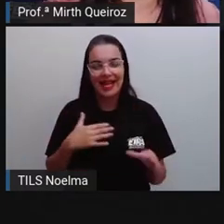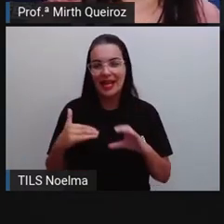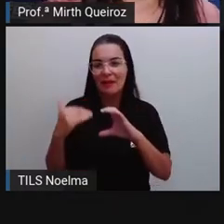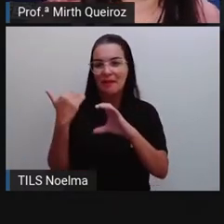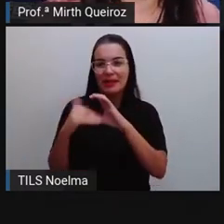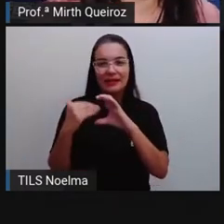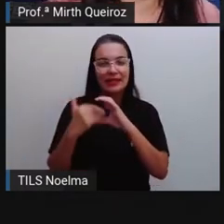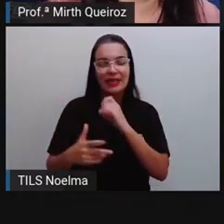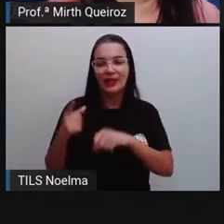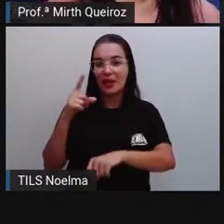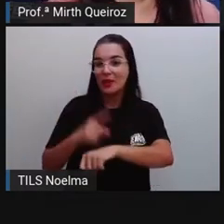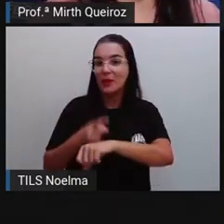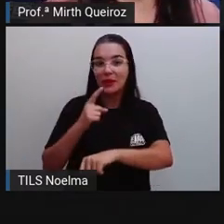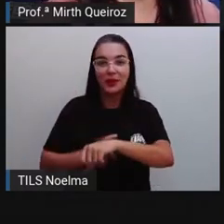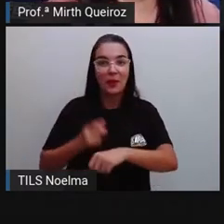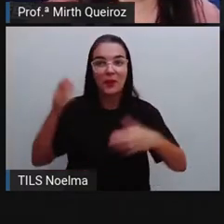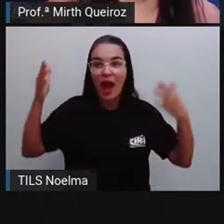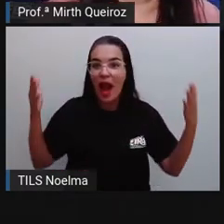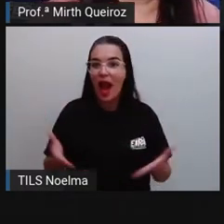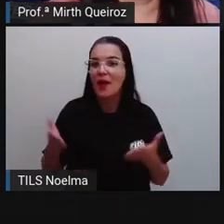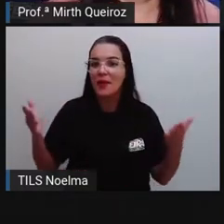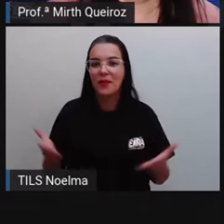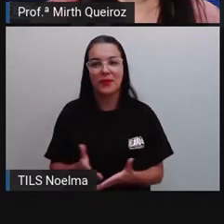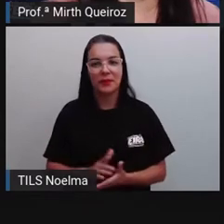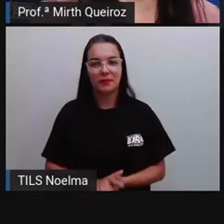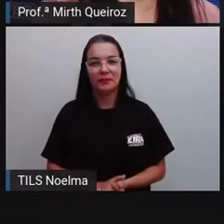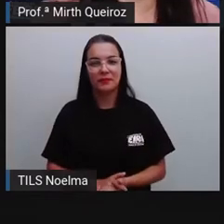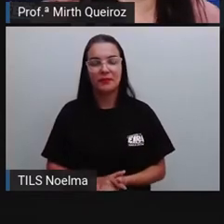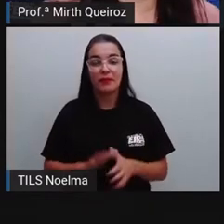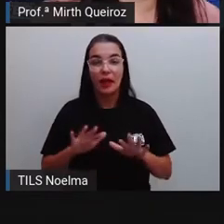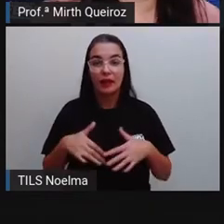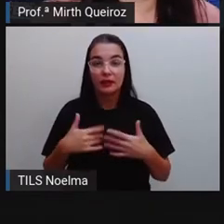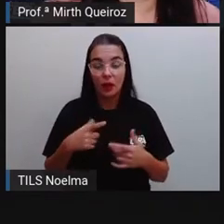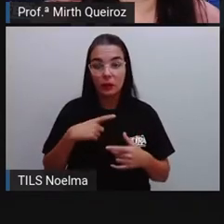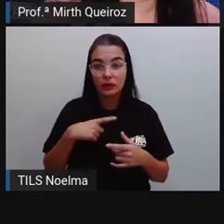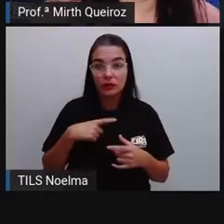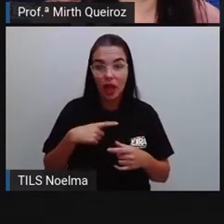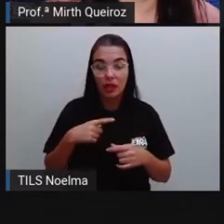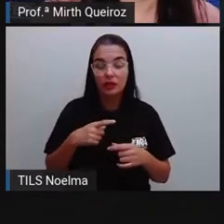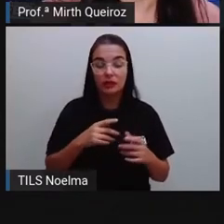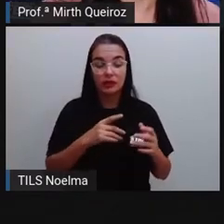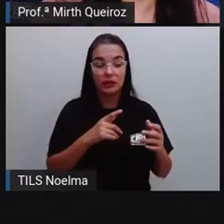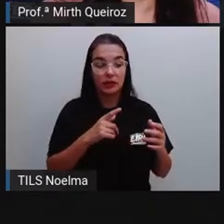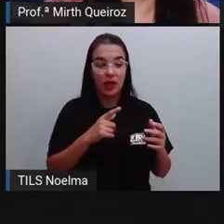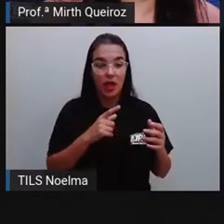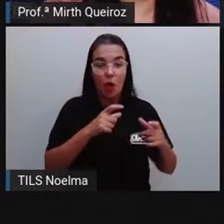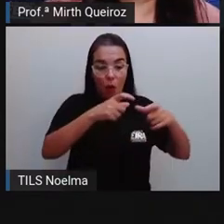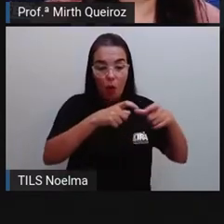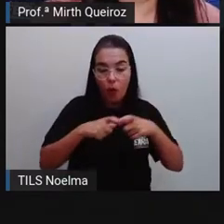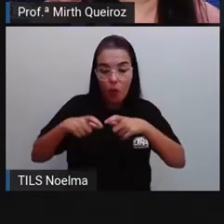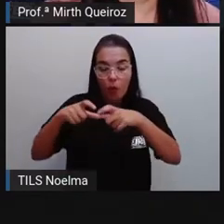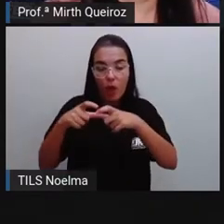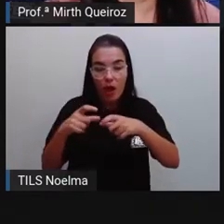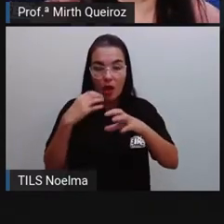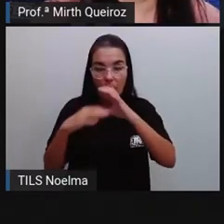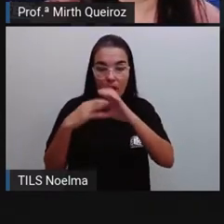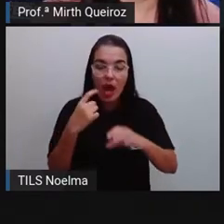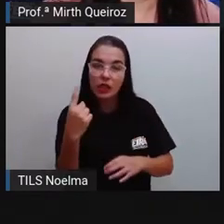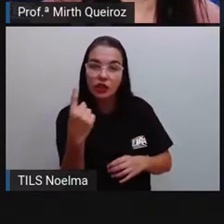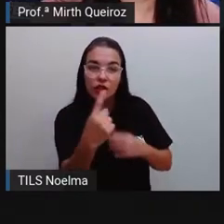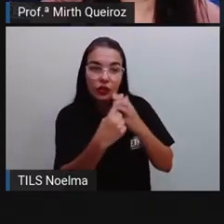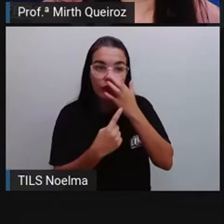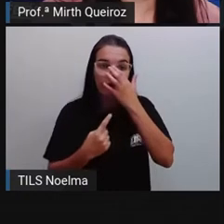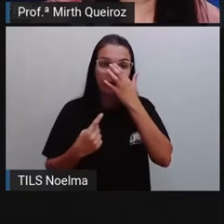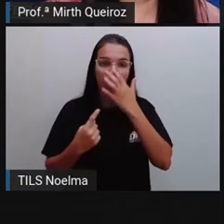mensagens acontecem de forma instantânea. Esses são os meios de comunicação individual, que ocorre